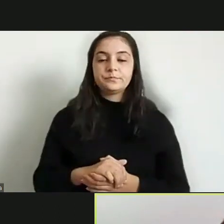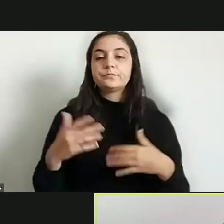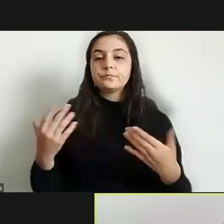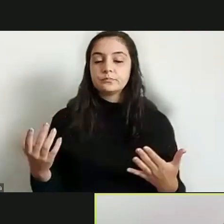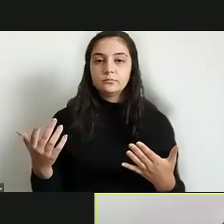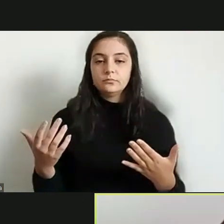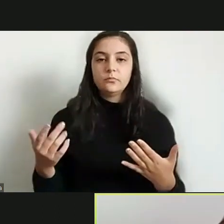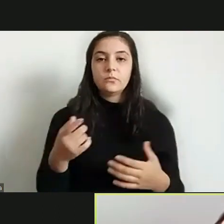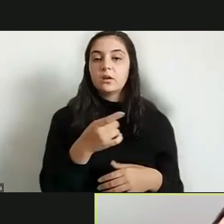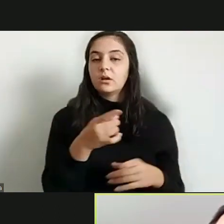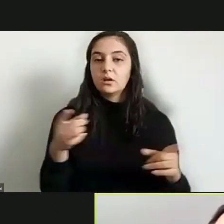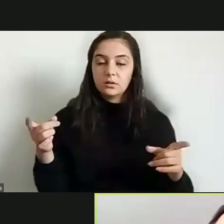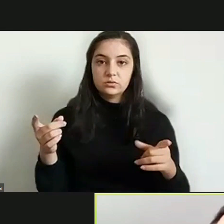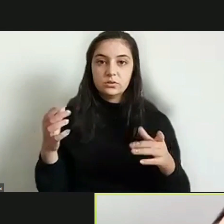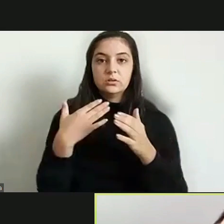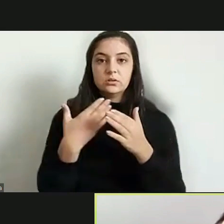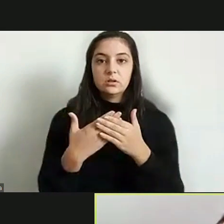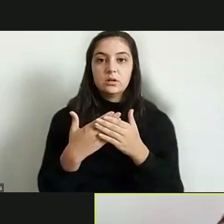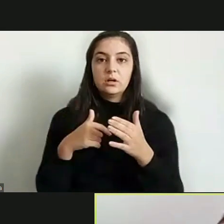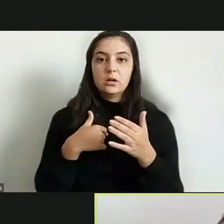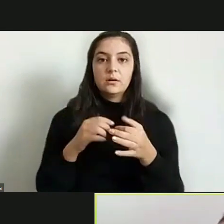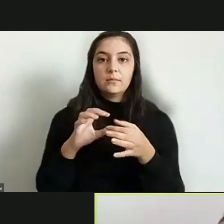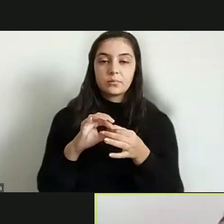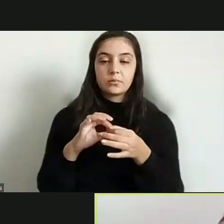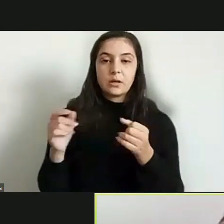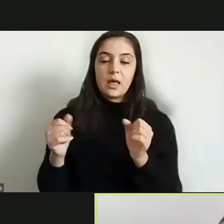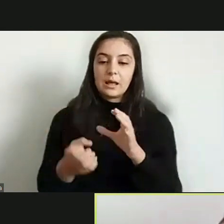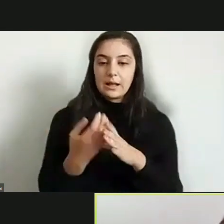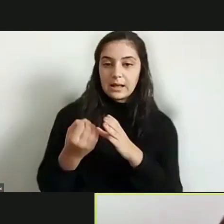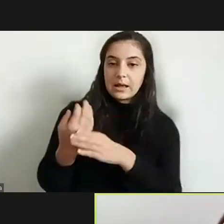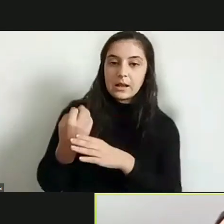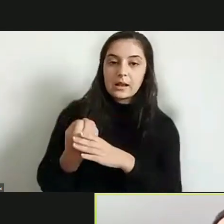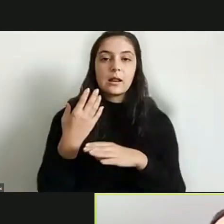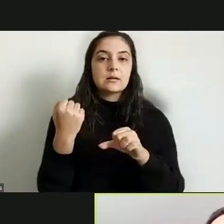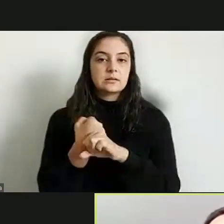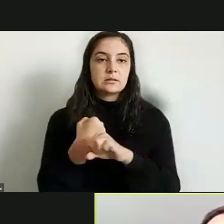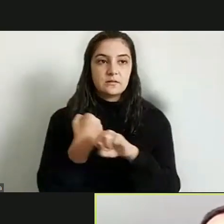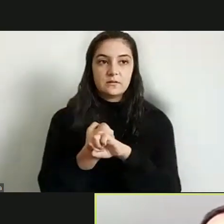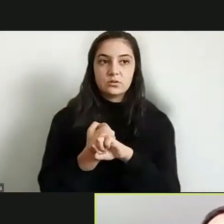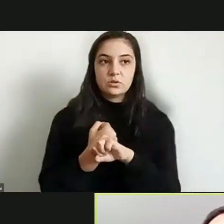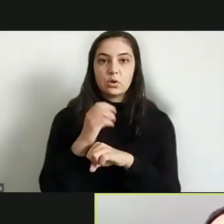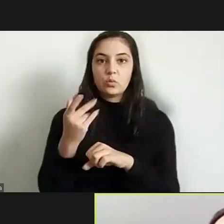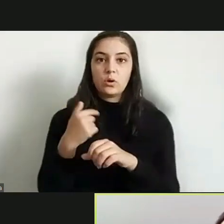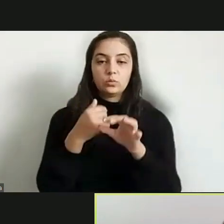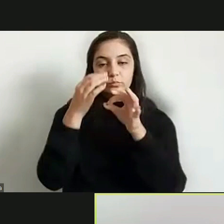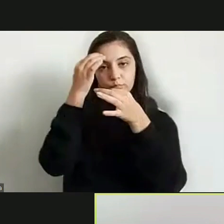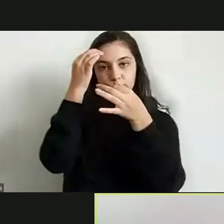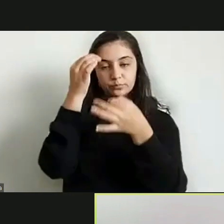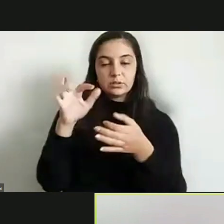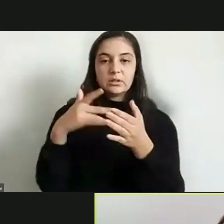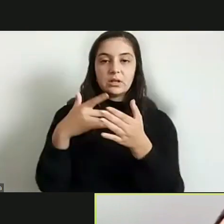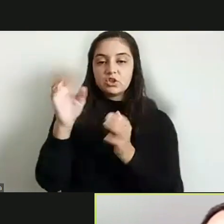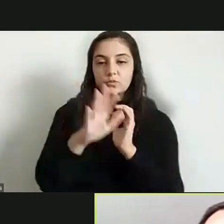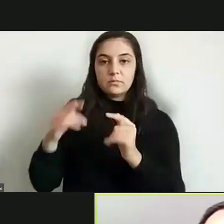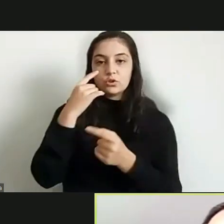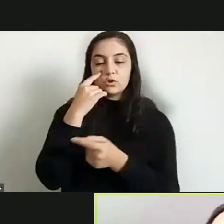Eles e elas estão a ajudar a administração pública a coproduzir serviços, porque quando um tutor ou uma tutora cuida do espaço público,